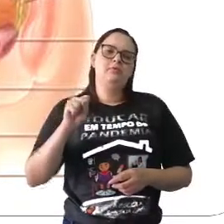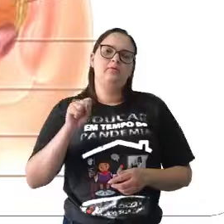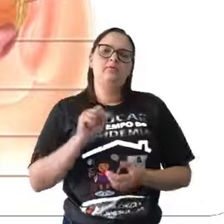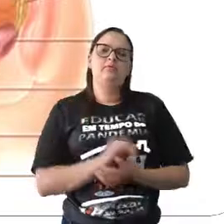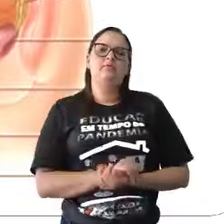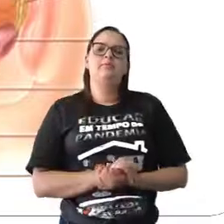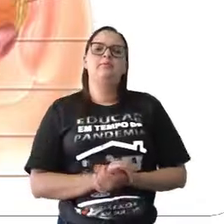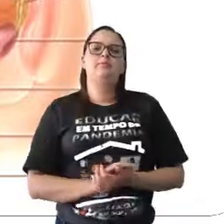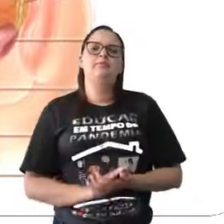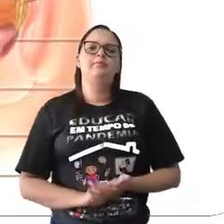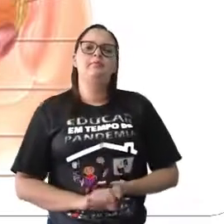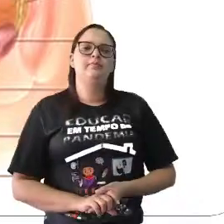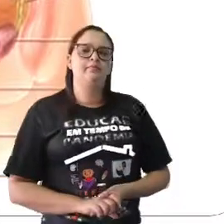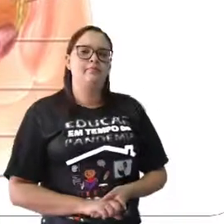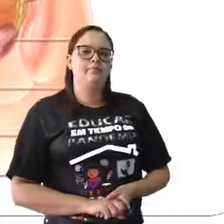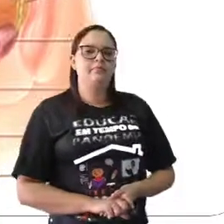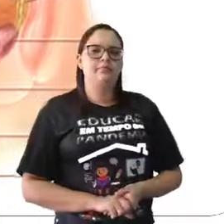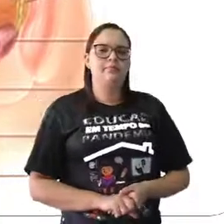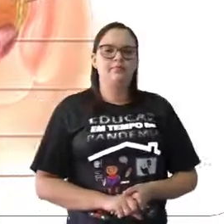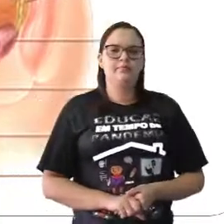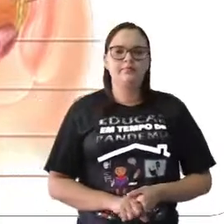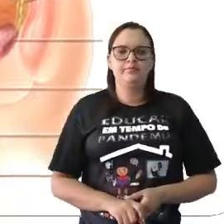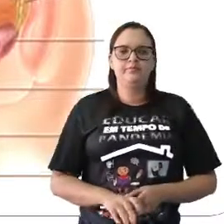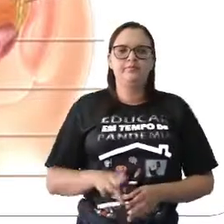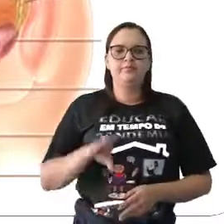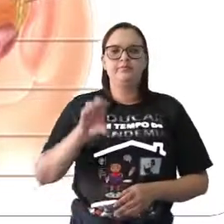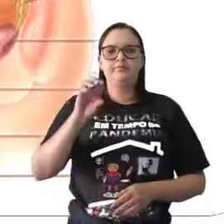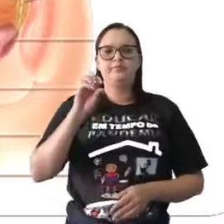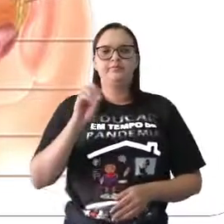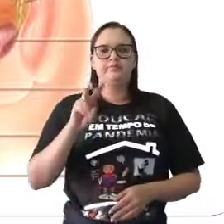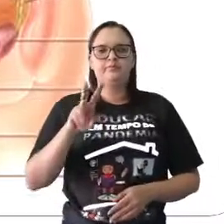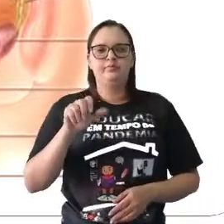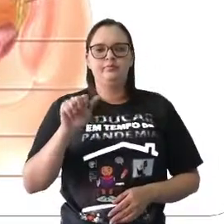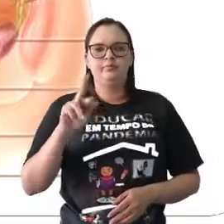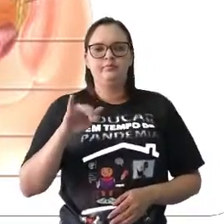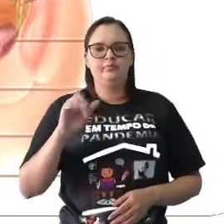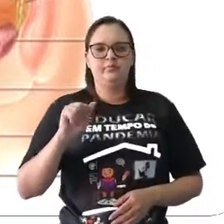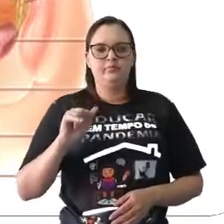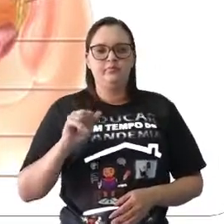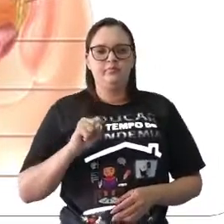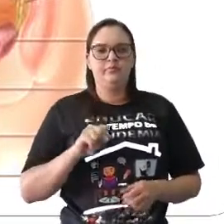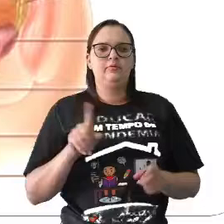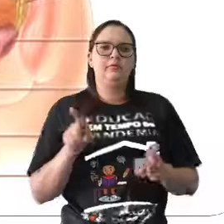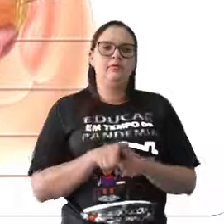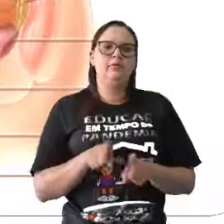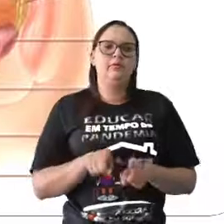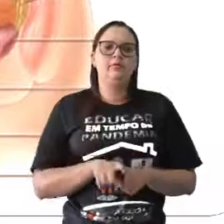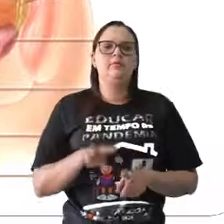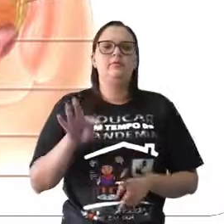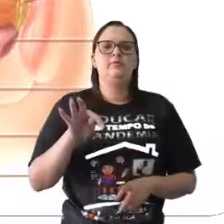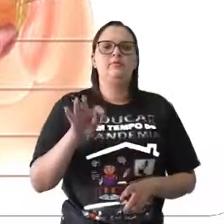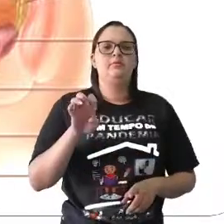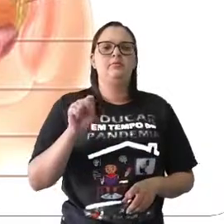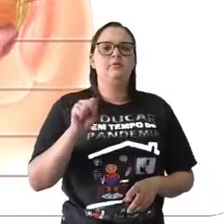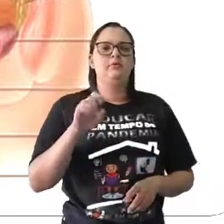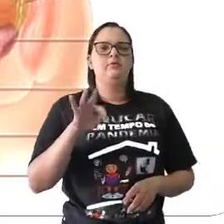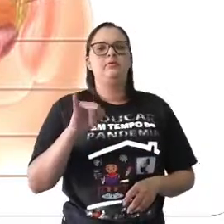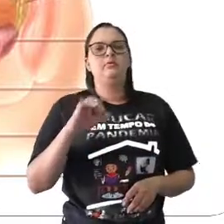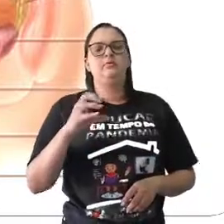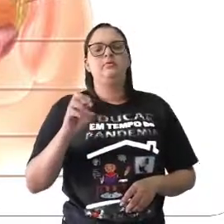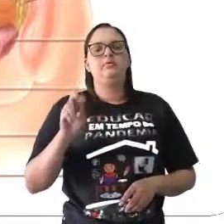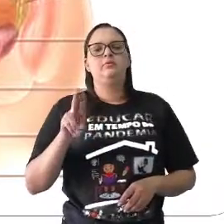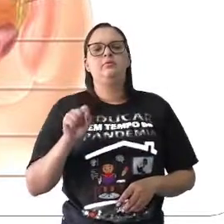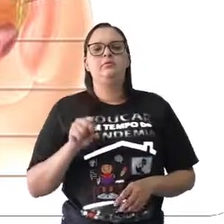passada. Os ovários e os testículos são estimulados por hormônios produzidos pela hipófise, lembra? A glândula mestra.